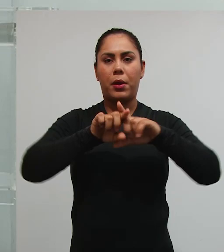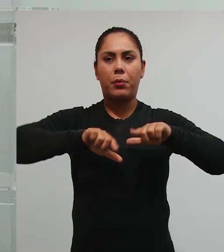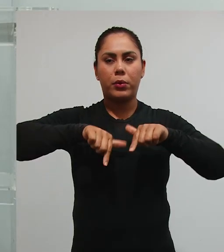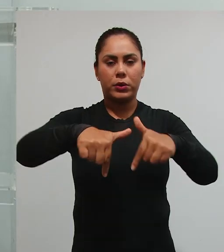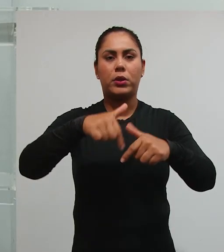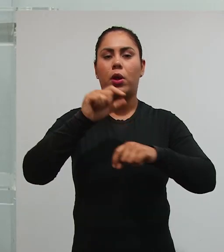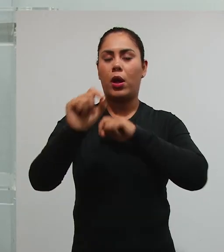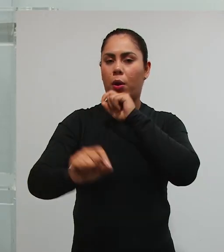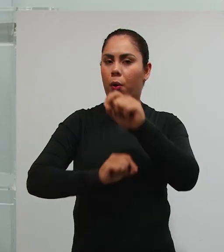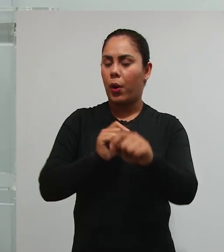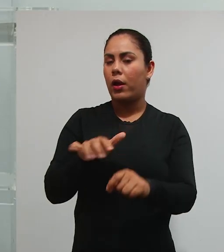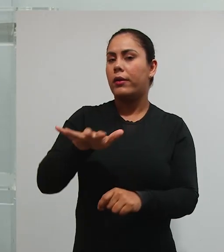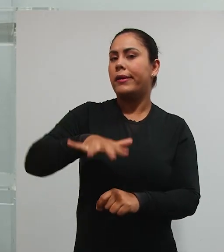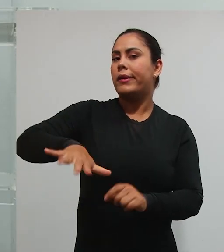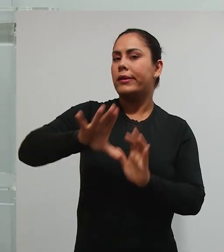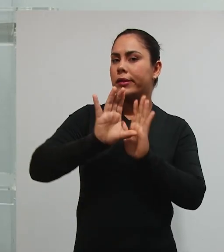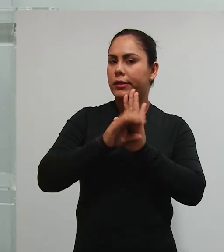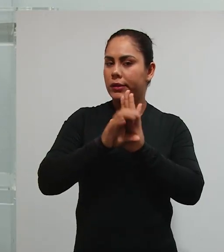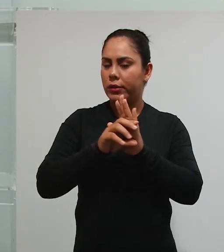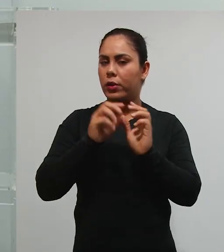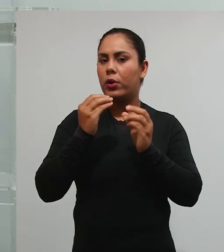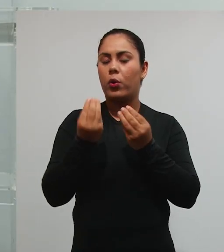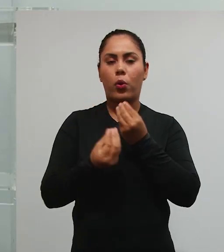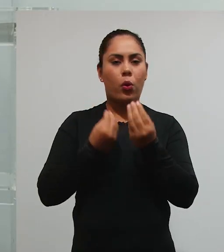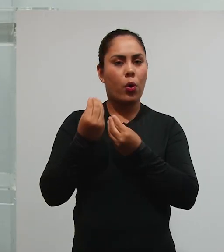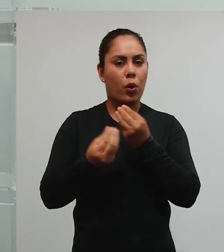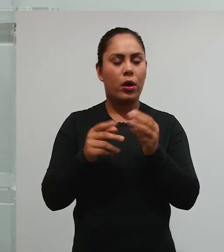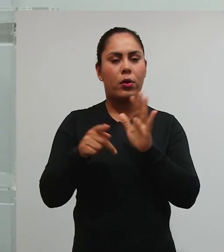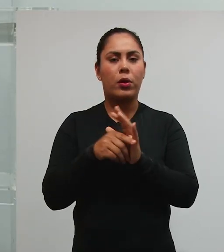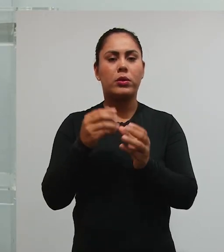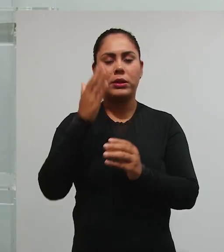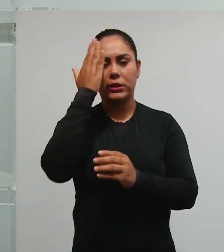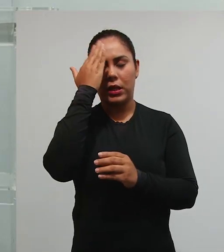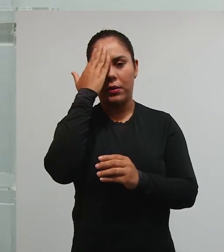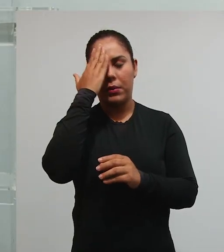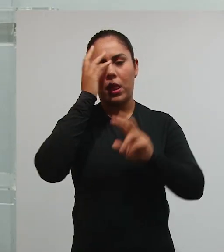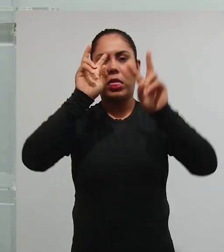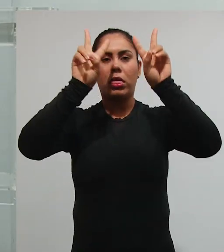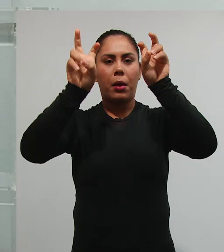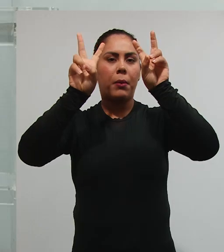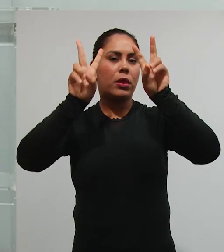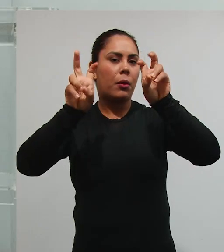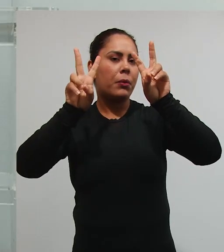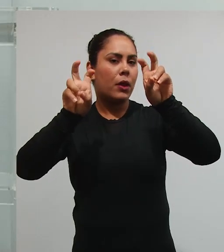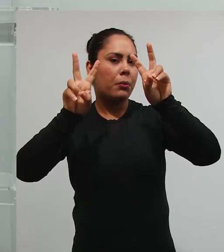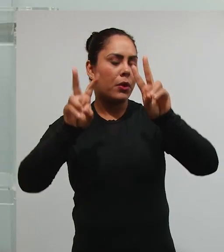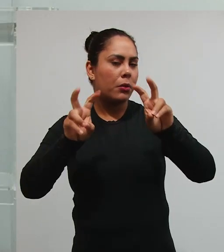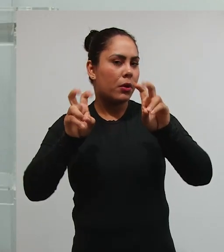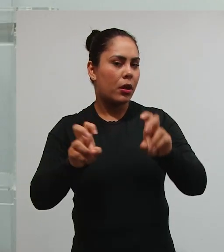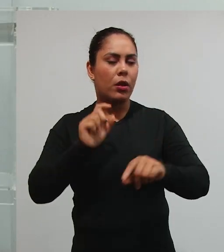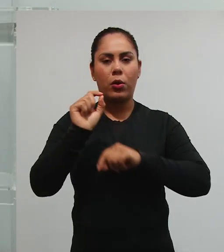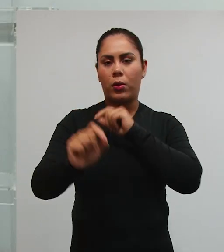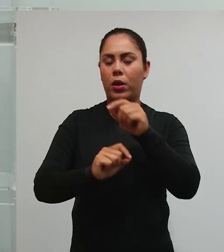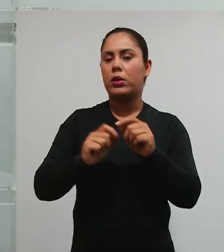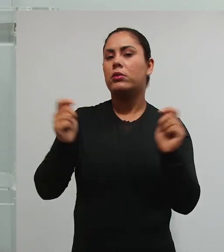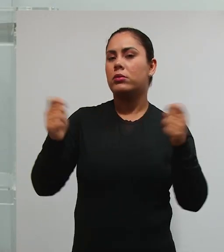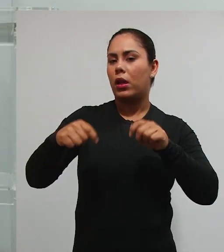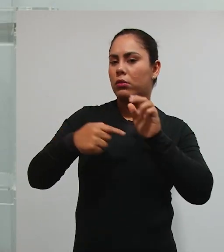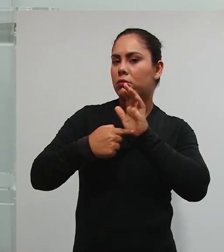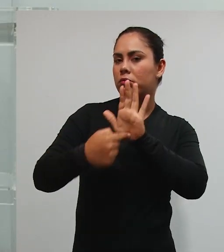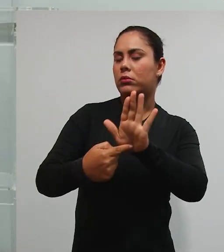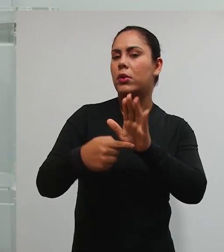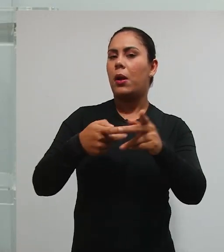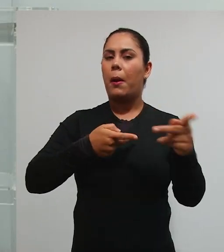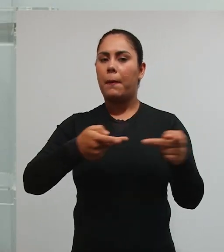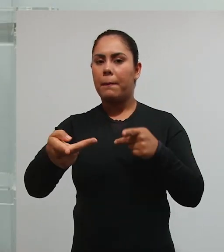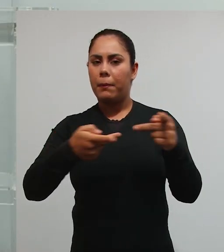Destacando que mapas conceituais serão construídos sobre os norteadores temáticos. Os norteadores temáticos estão